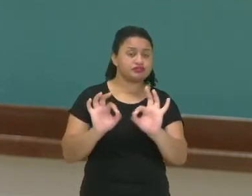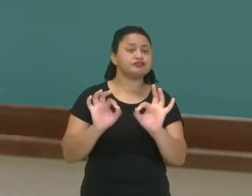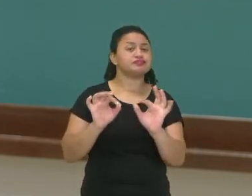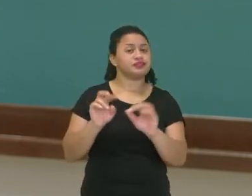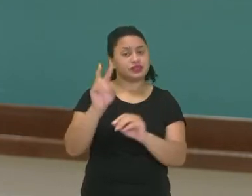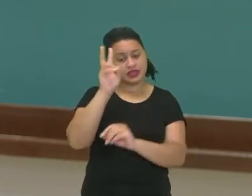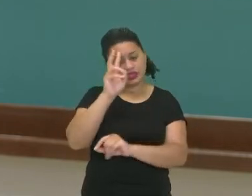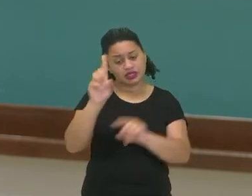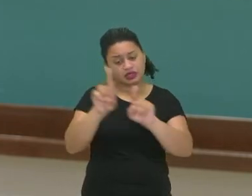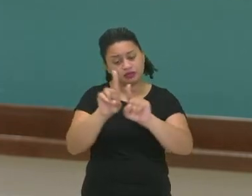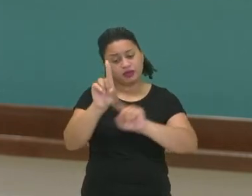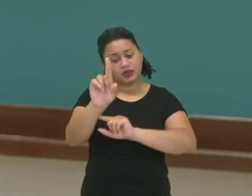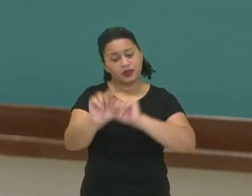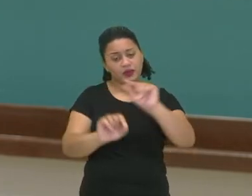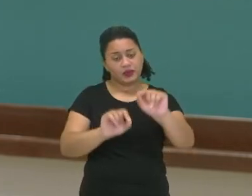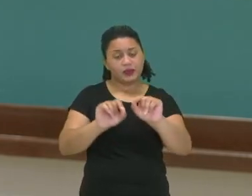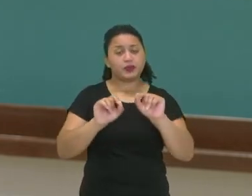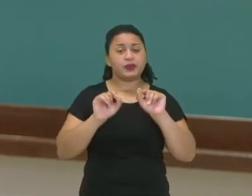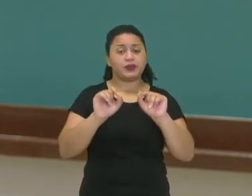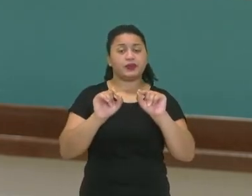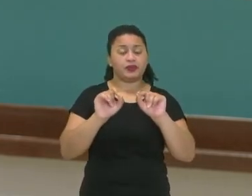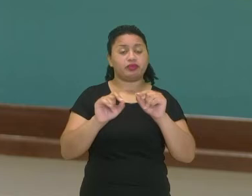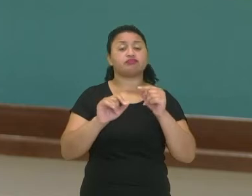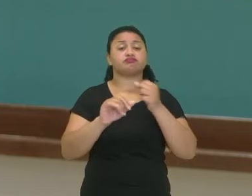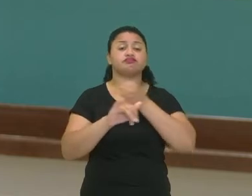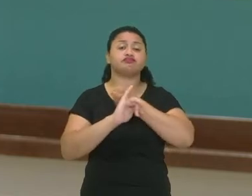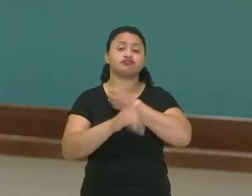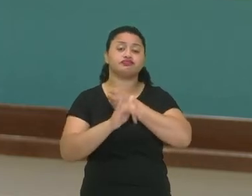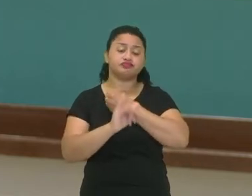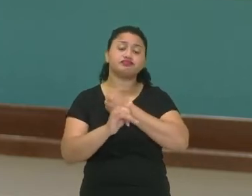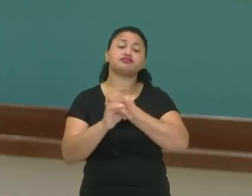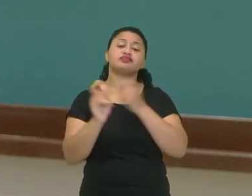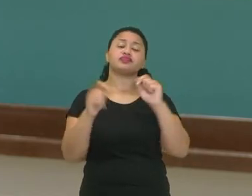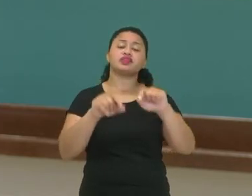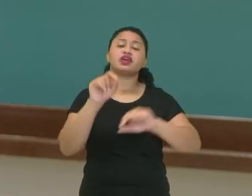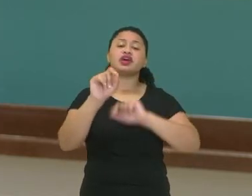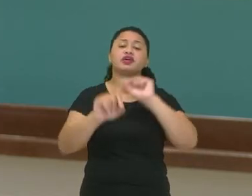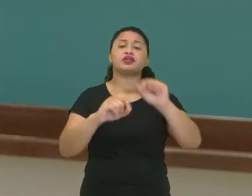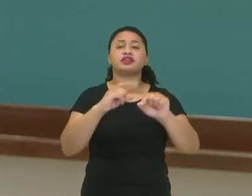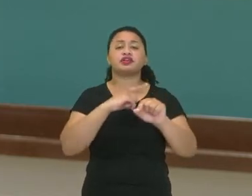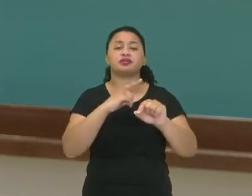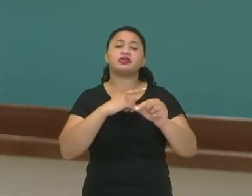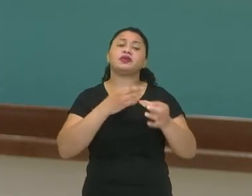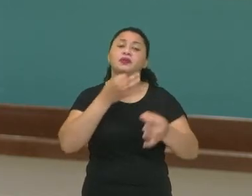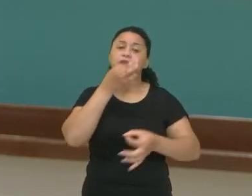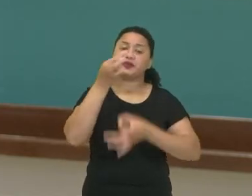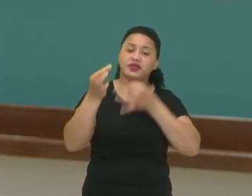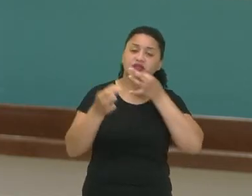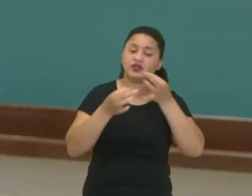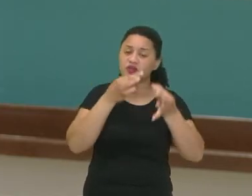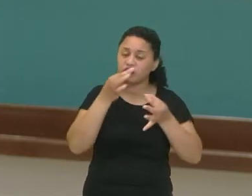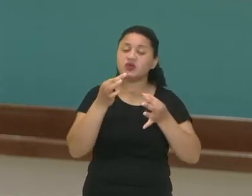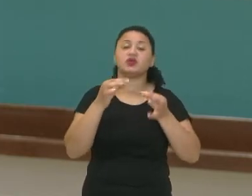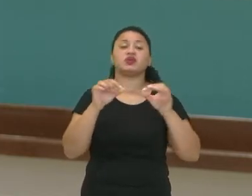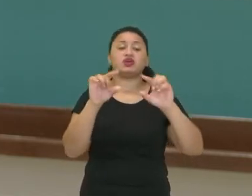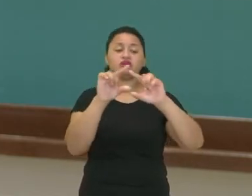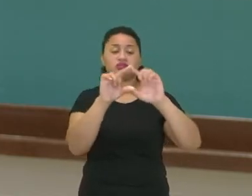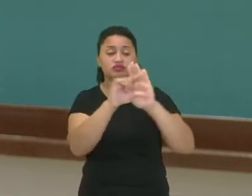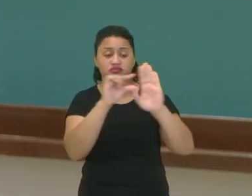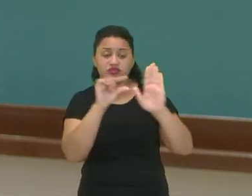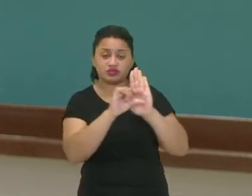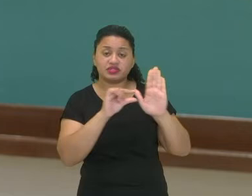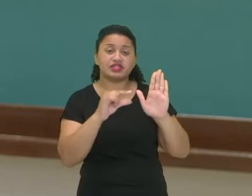Lembre-se também de que na crônica nós podemos trazer opiniões. No trecho que está ali, que te leu, não